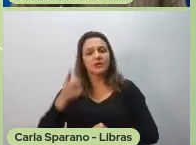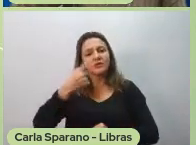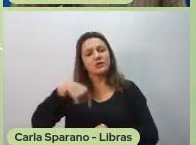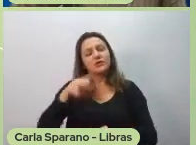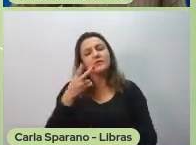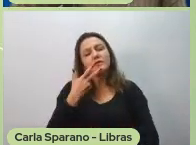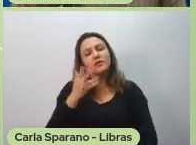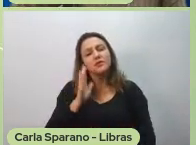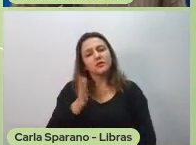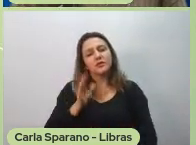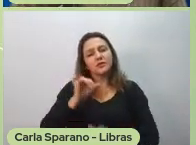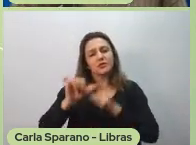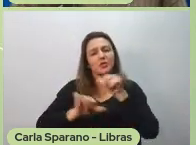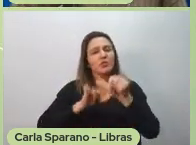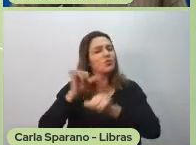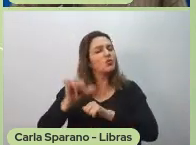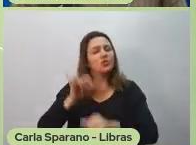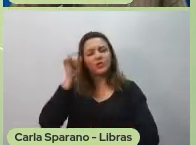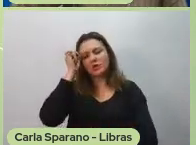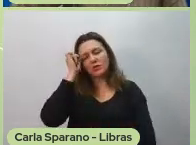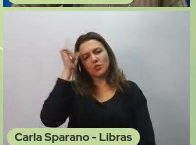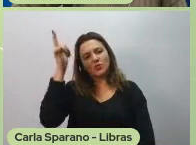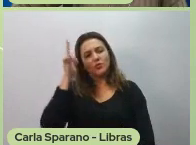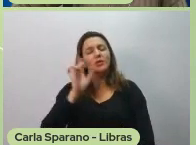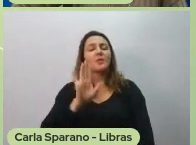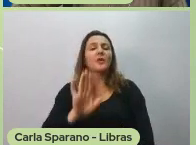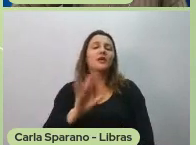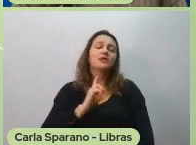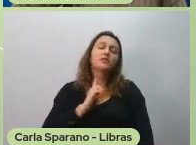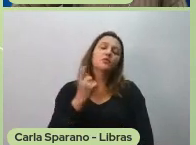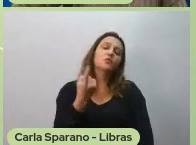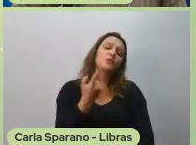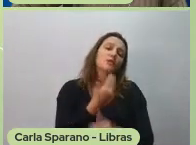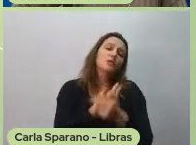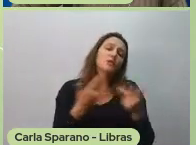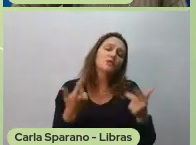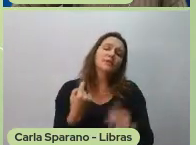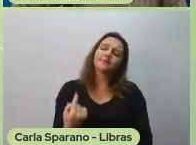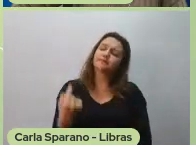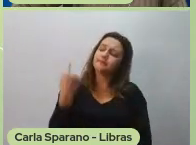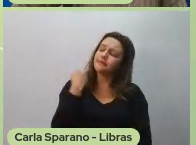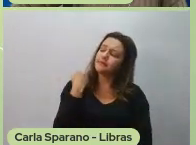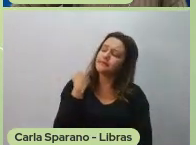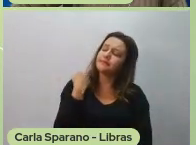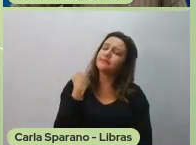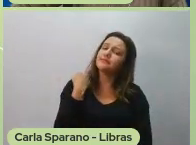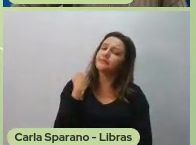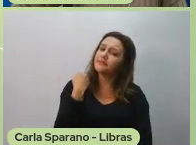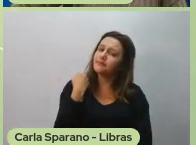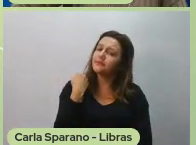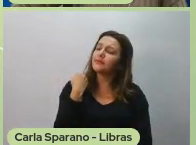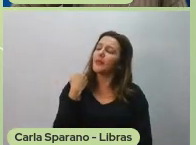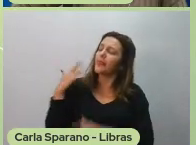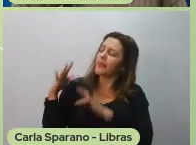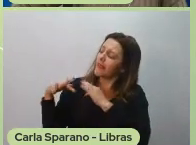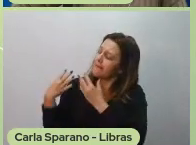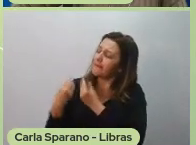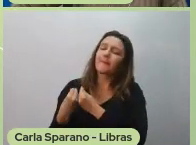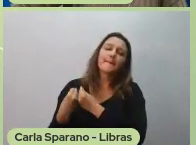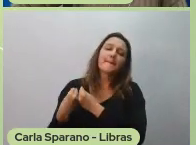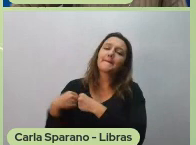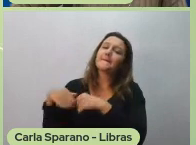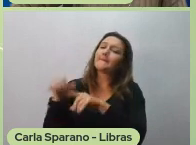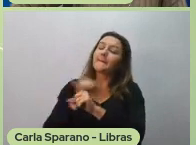aqui na mudança de cultura, mas eu acho que tem uma coisa que vai lá para trás, que é familiar, que é da sociedade.